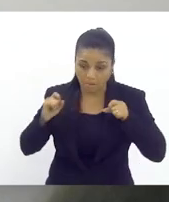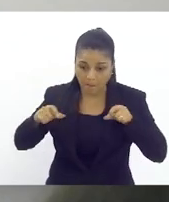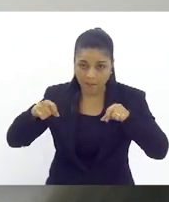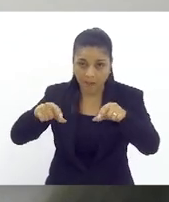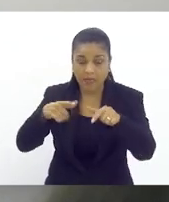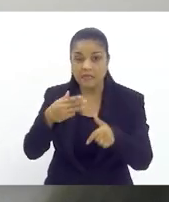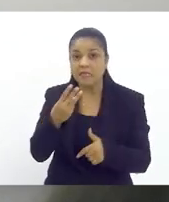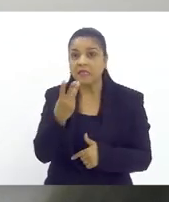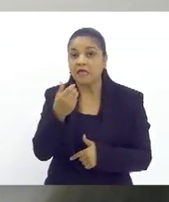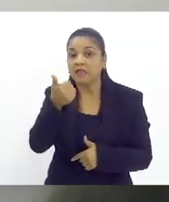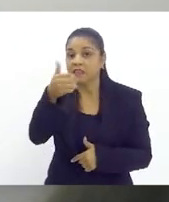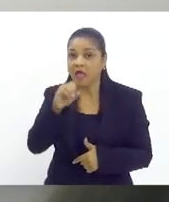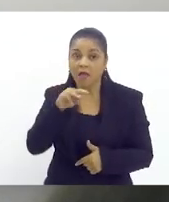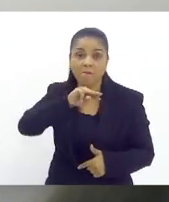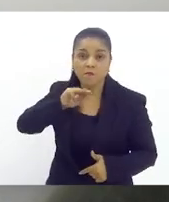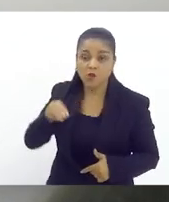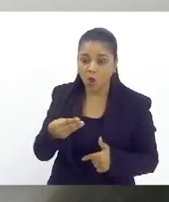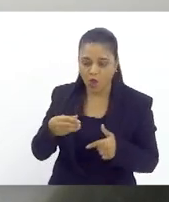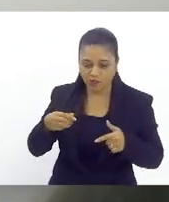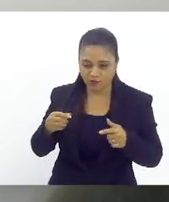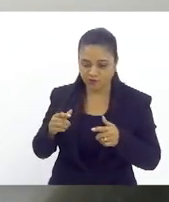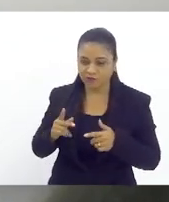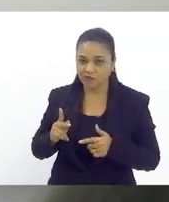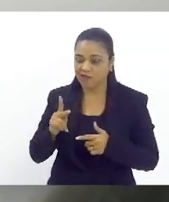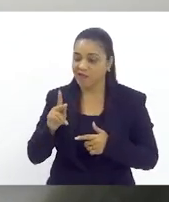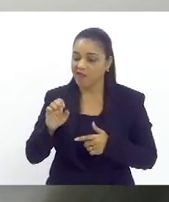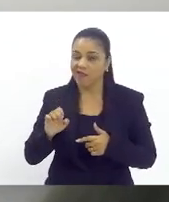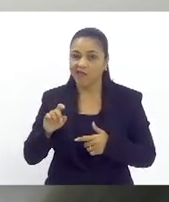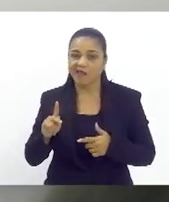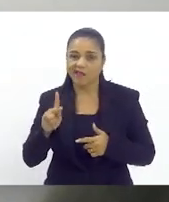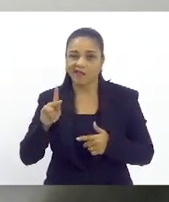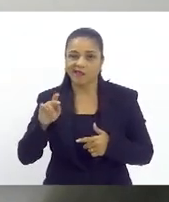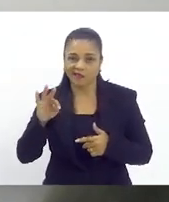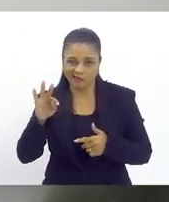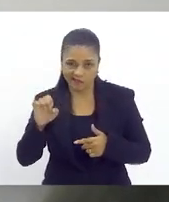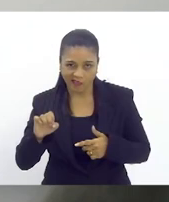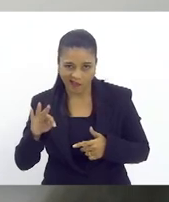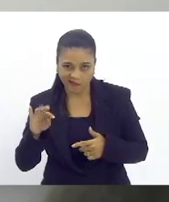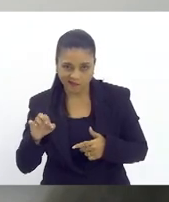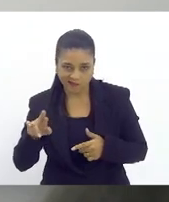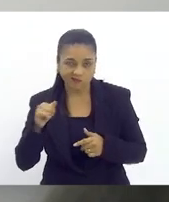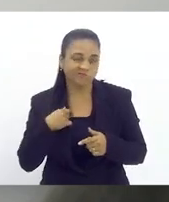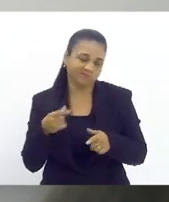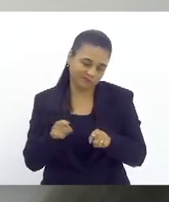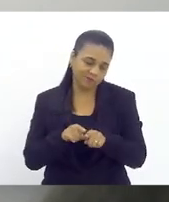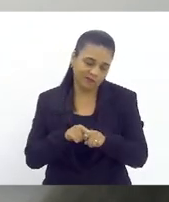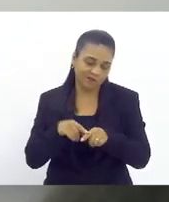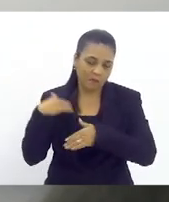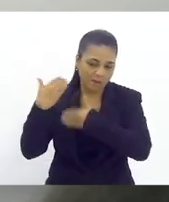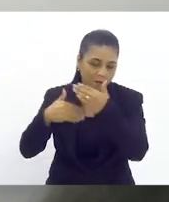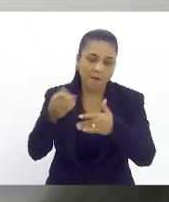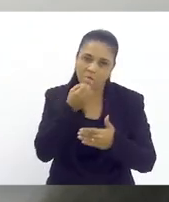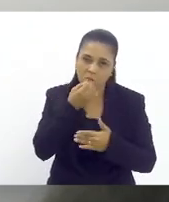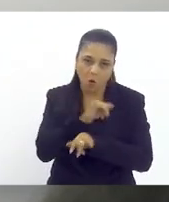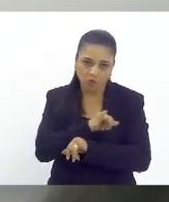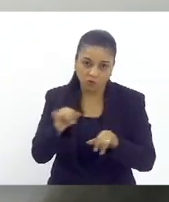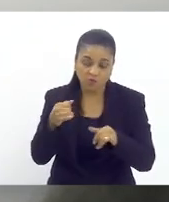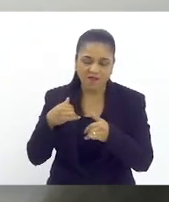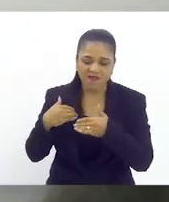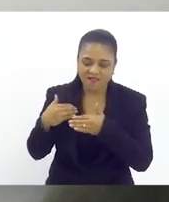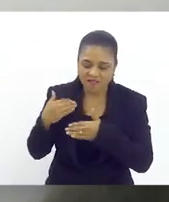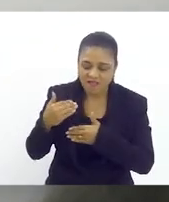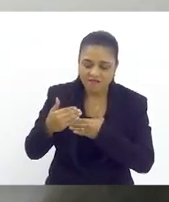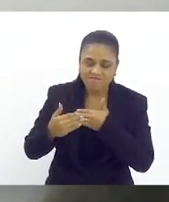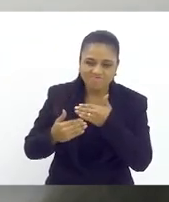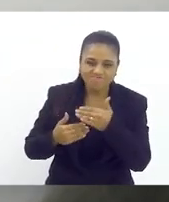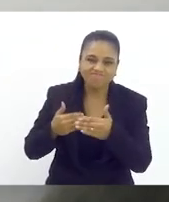e com o processo de regeneração passiva também da vegetação então é uma boa notícia mas é um ritmo muito lento